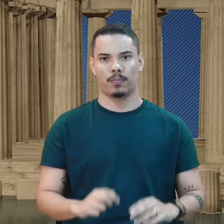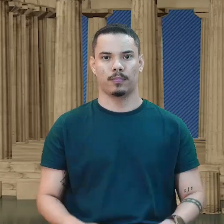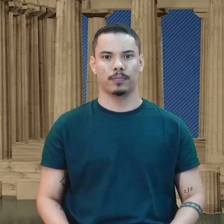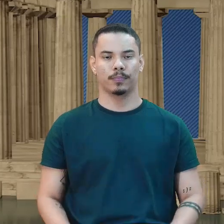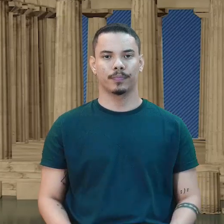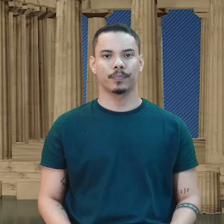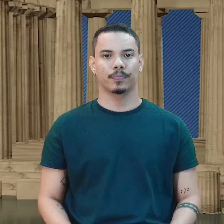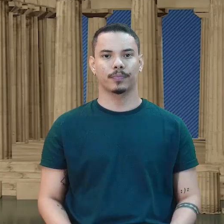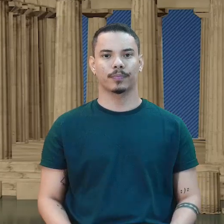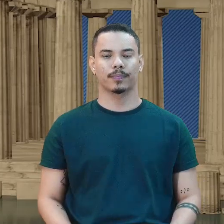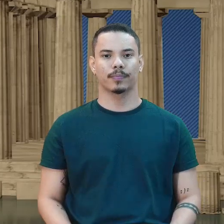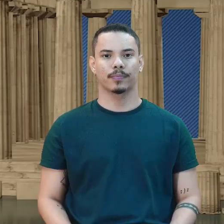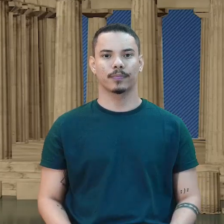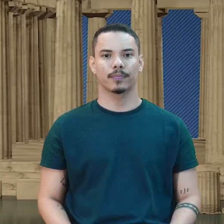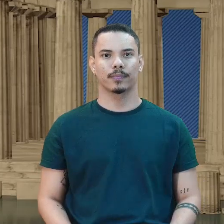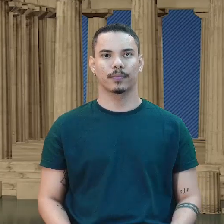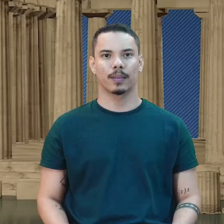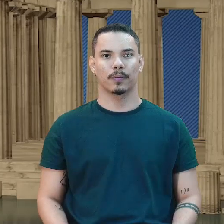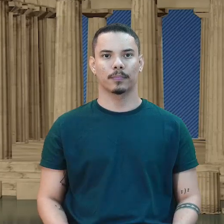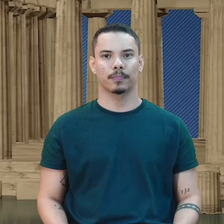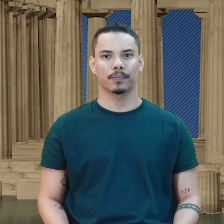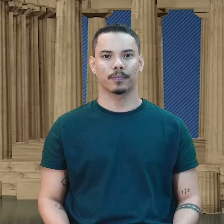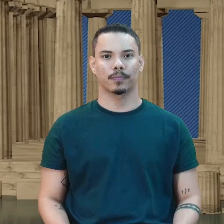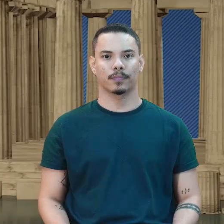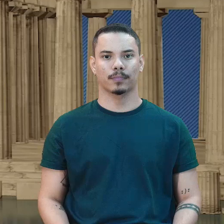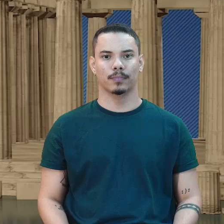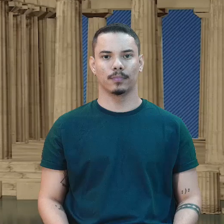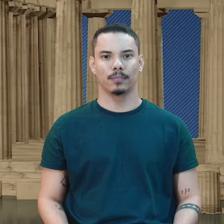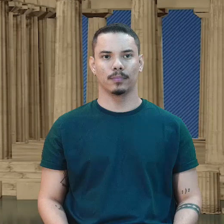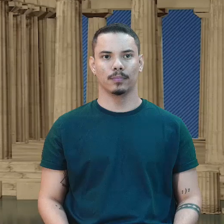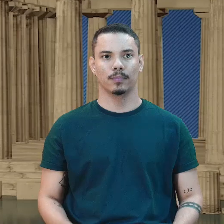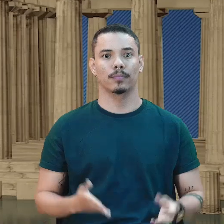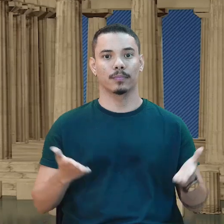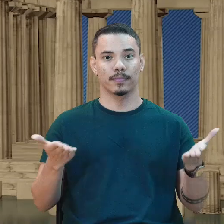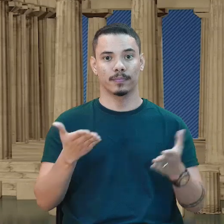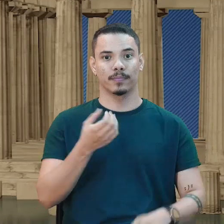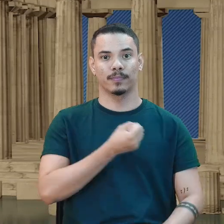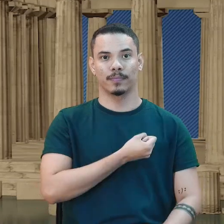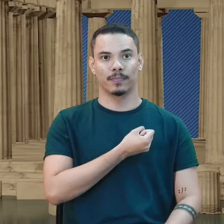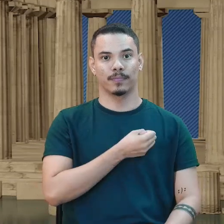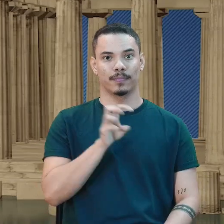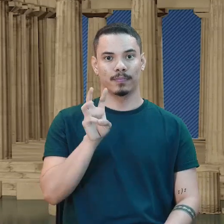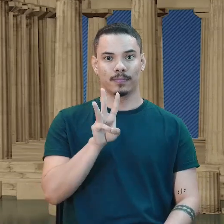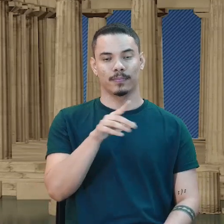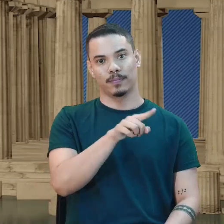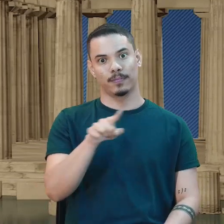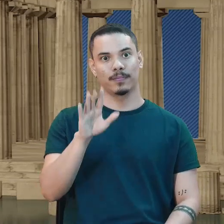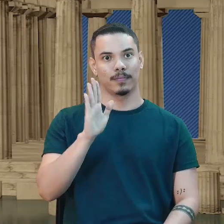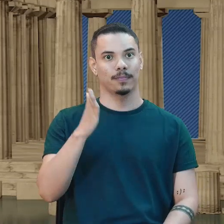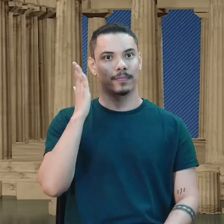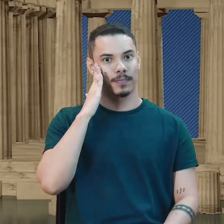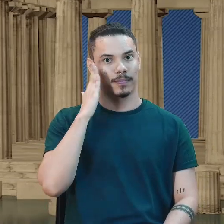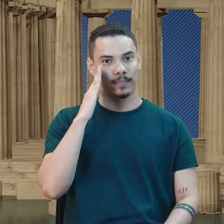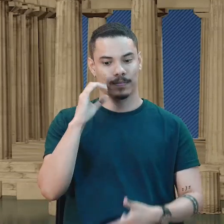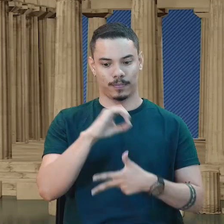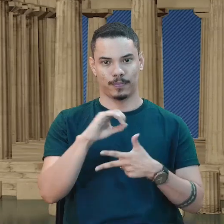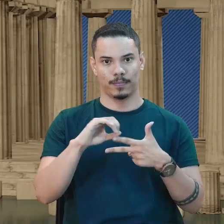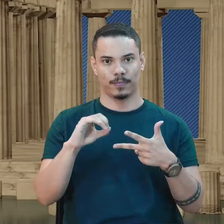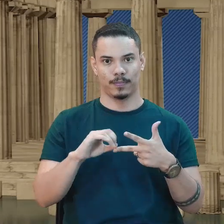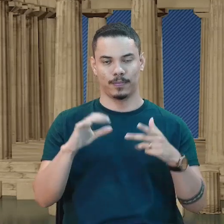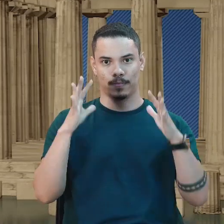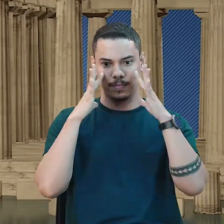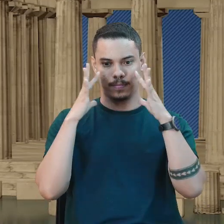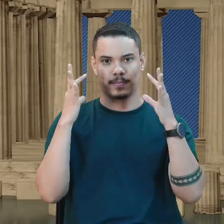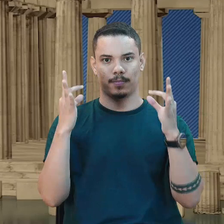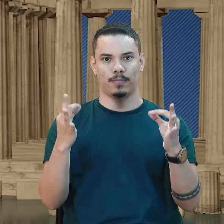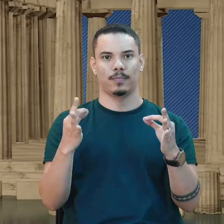Agora vamos para a questão número 3, como vocês já sabem. Se liga no Enem aí, galera.